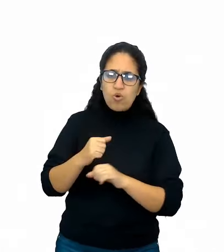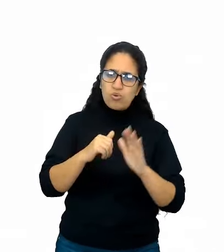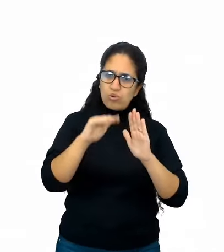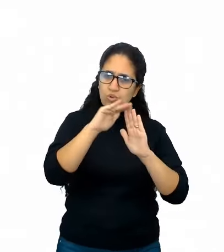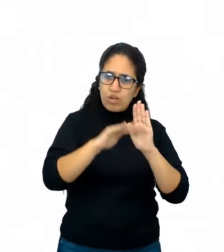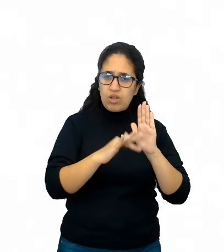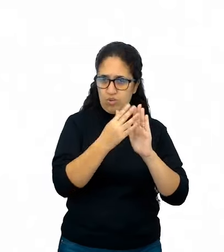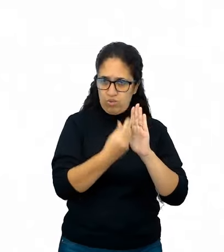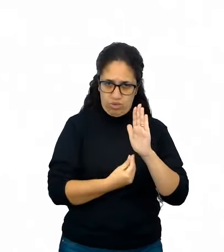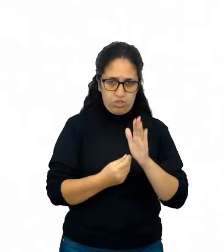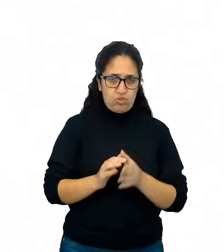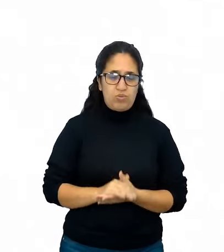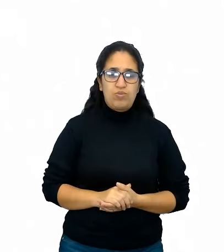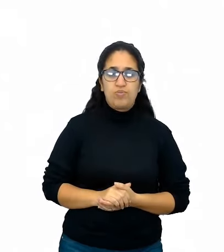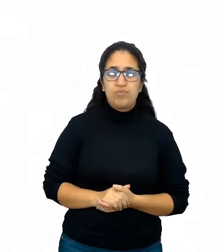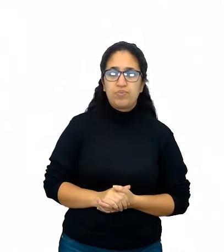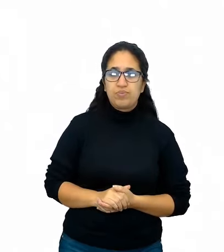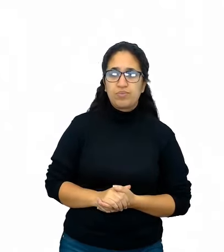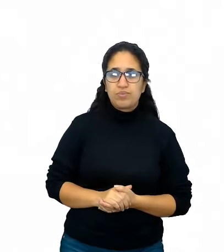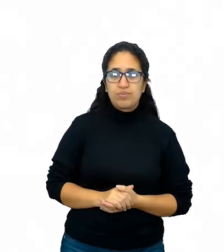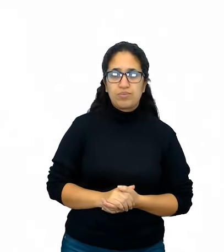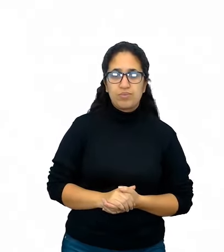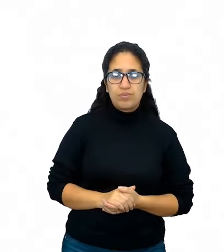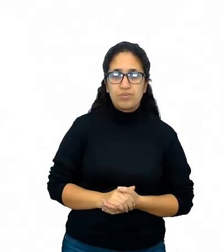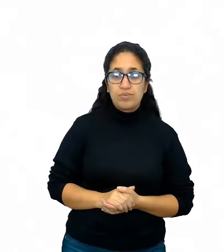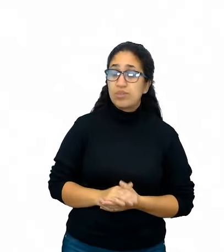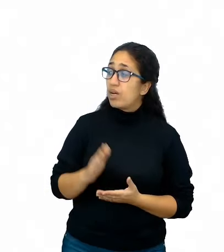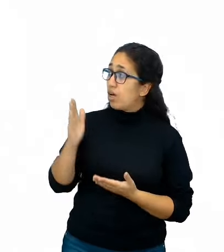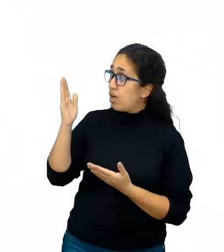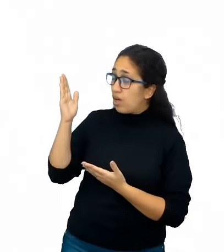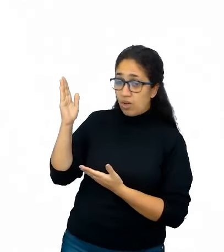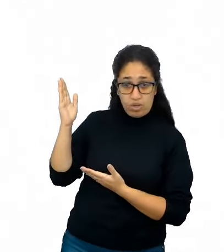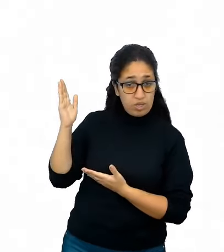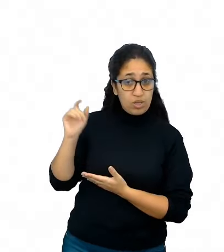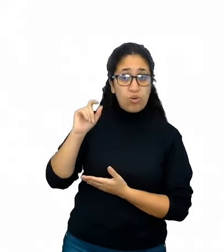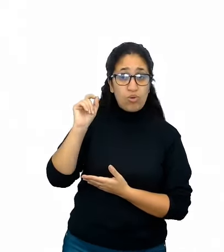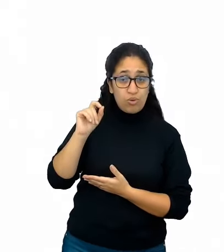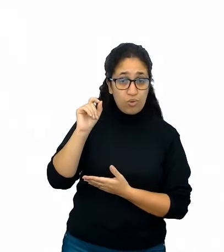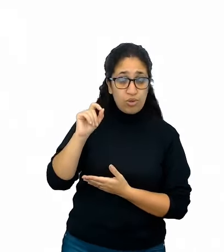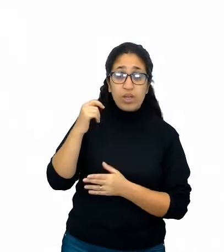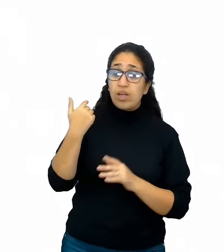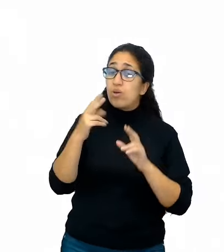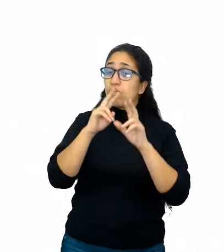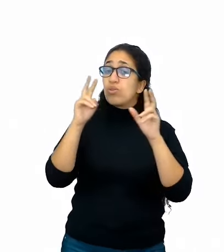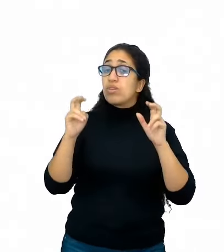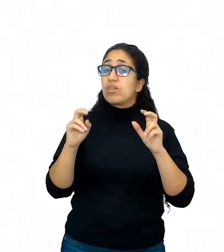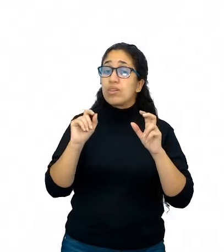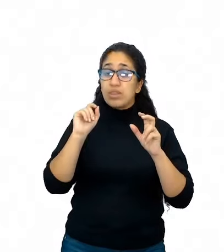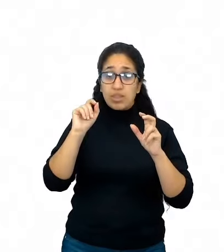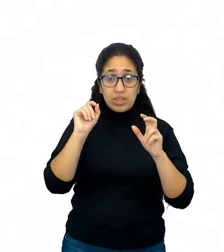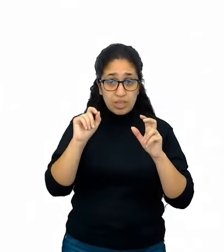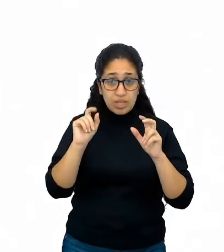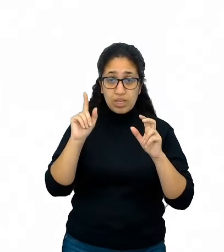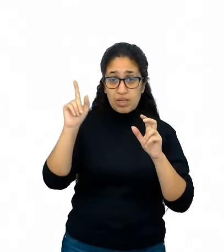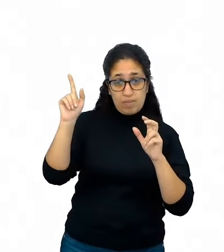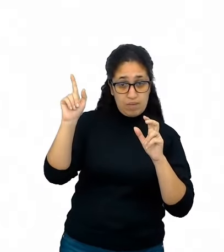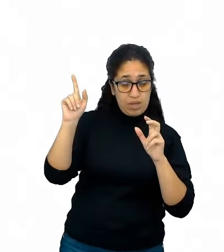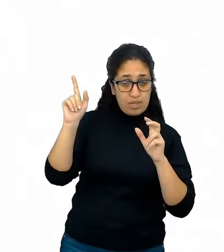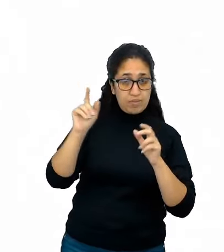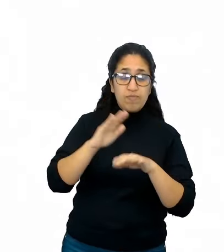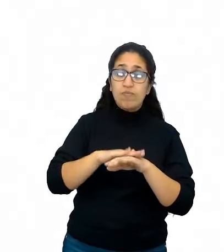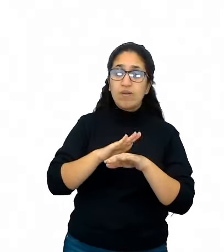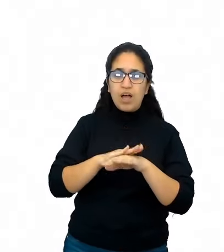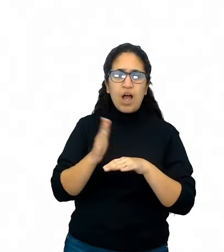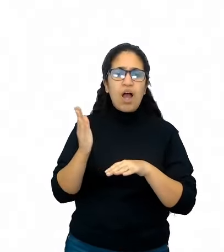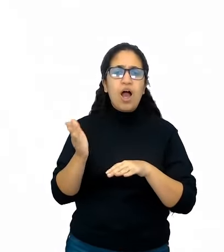o algoritmo. Sabemos dizer, né, que a unidade temática aí está em ação,